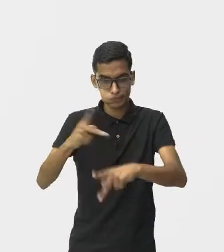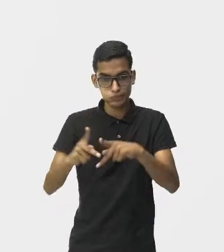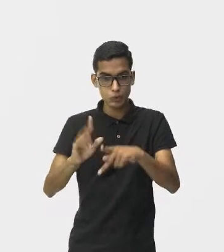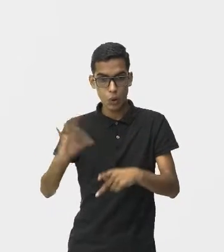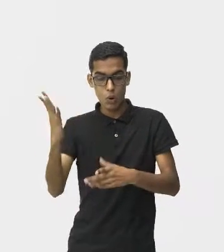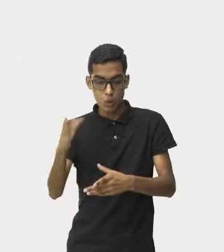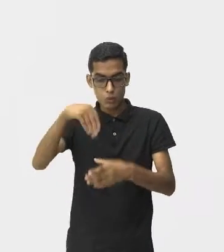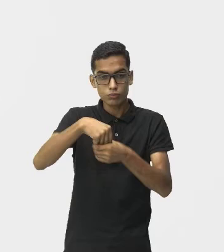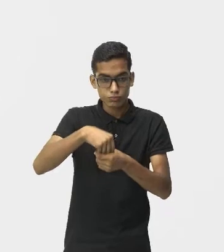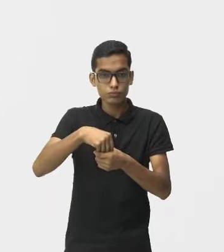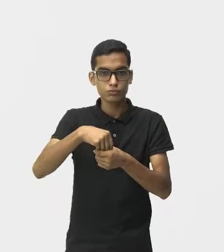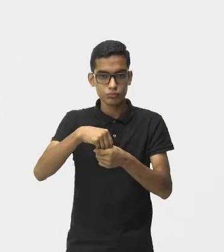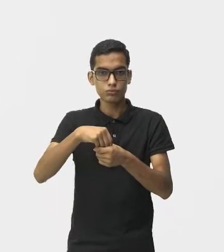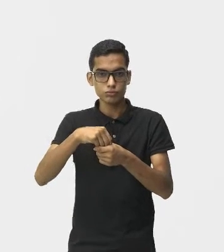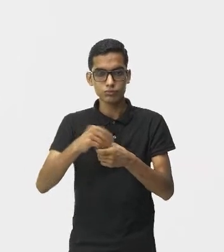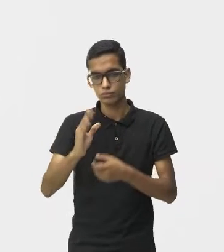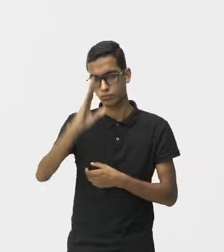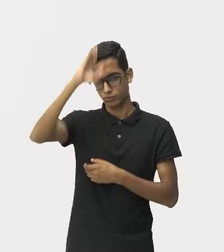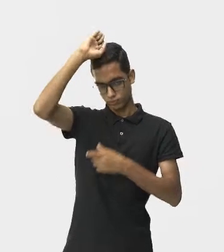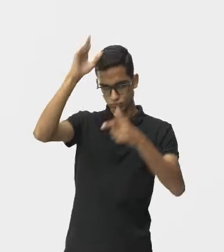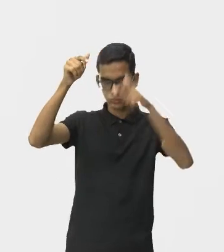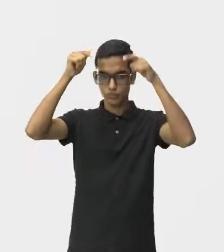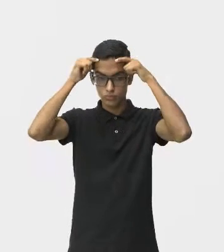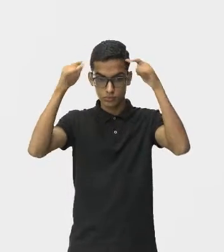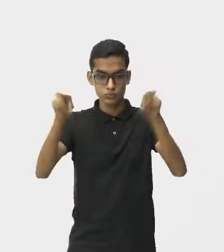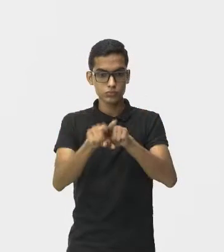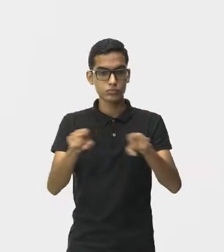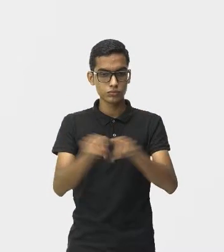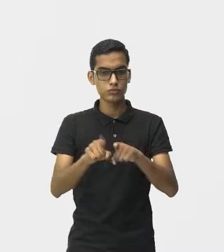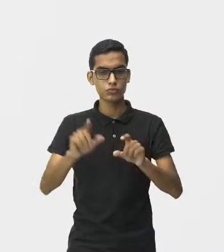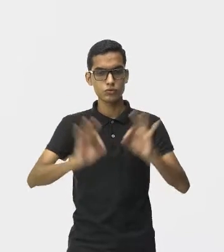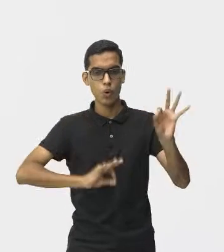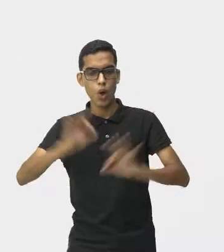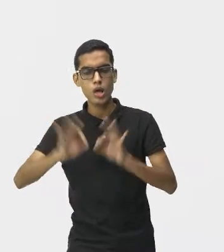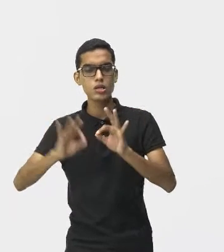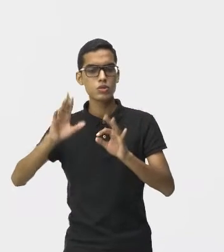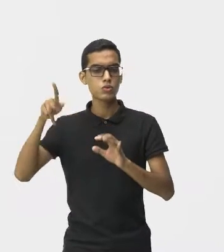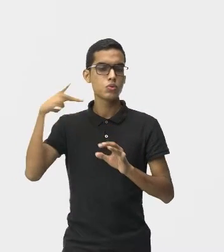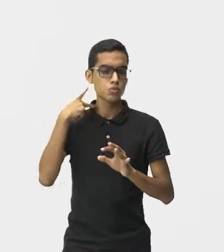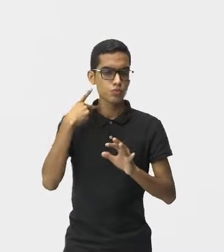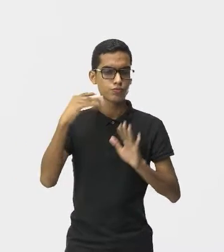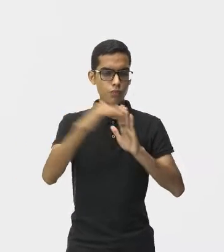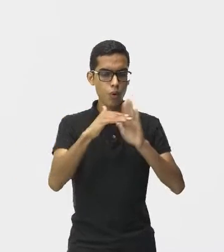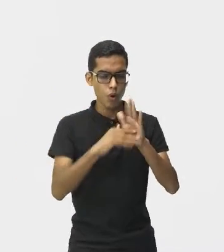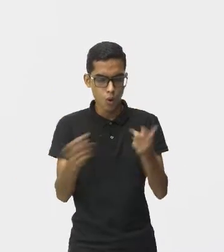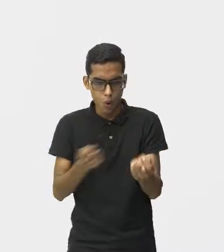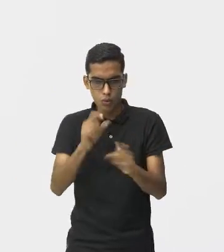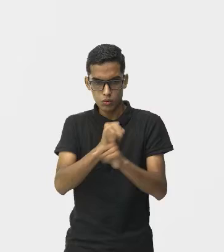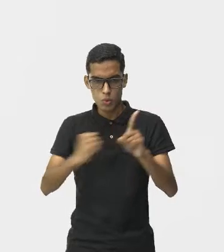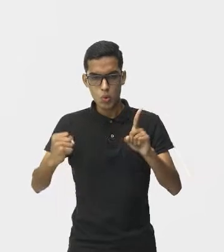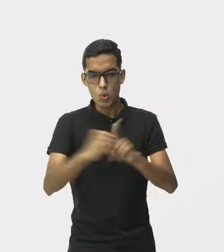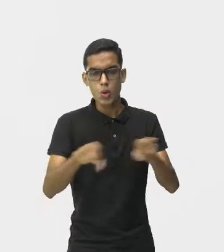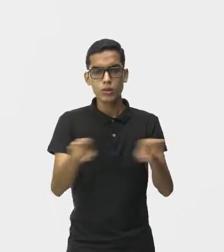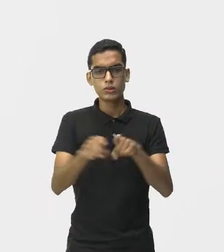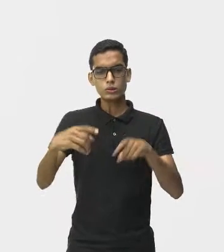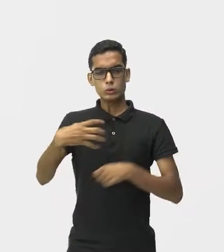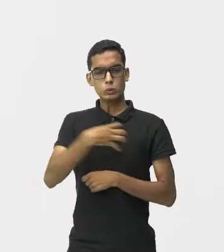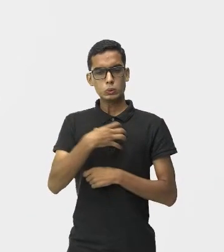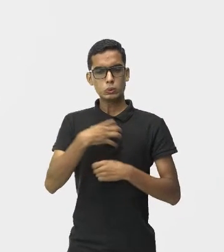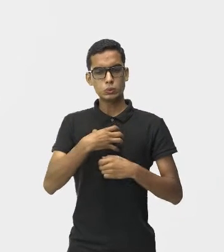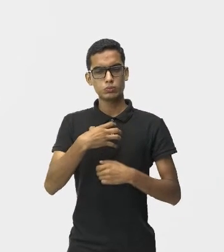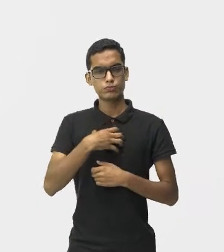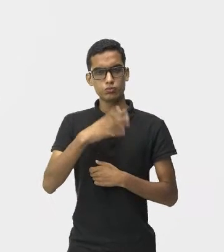Império. Houve também uma política de controle social e um sentimento de